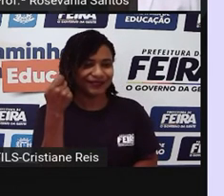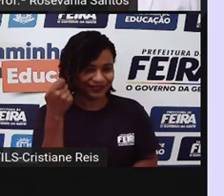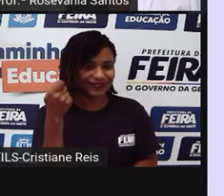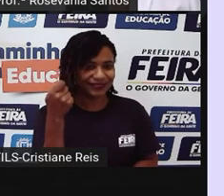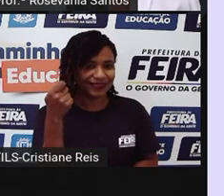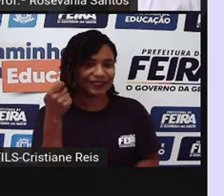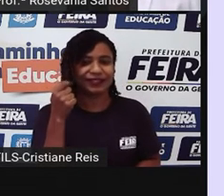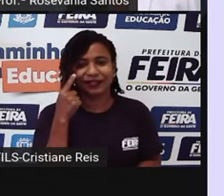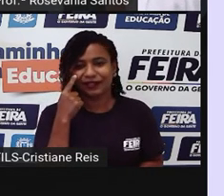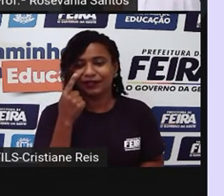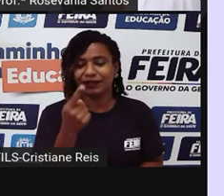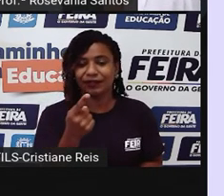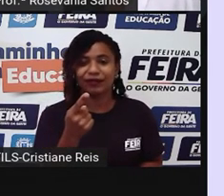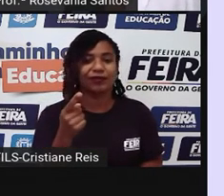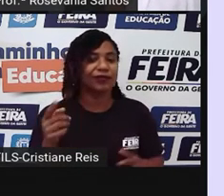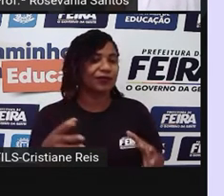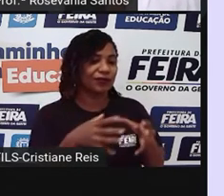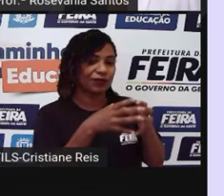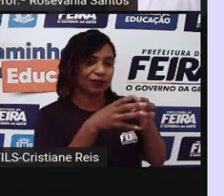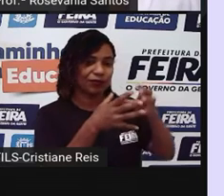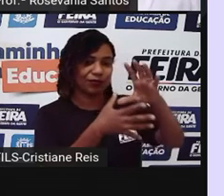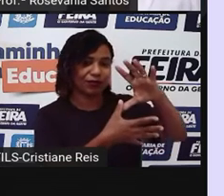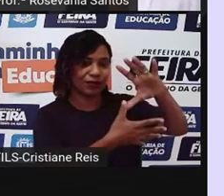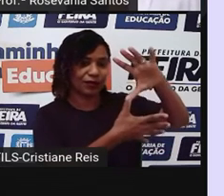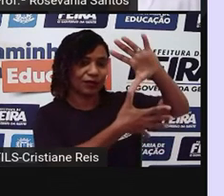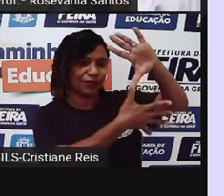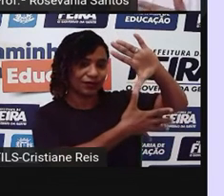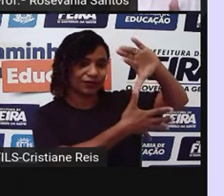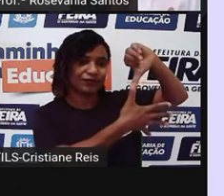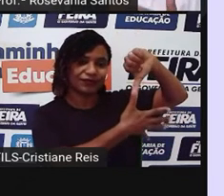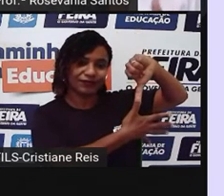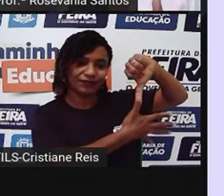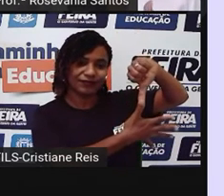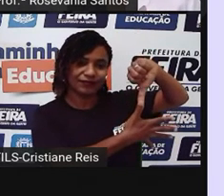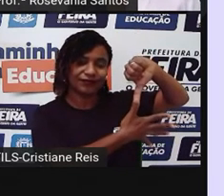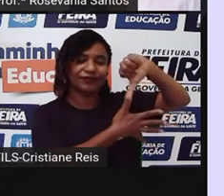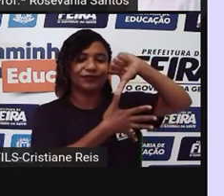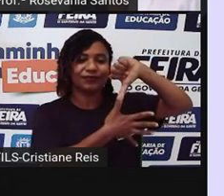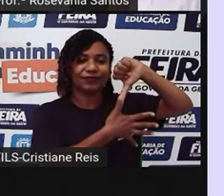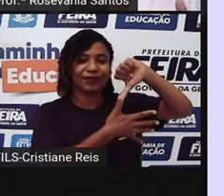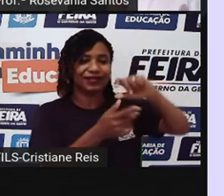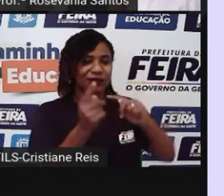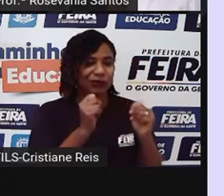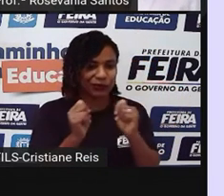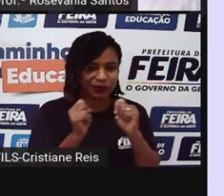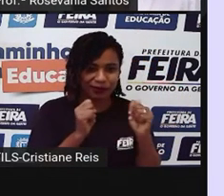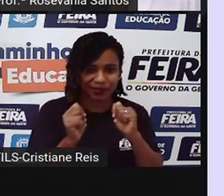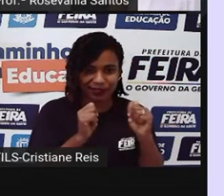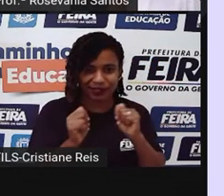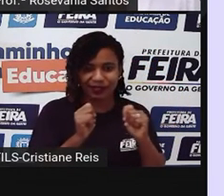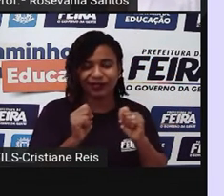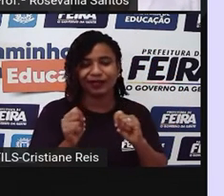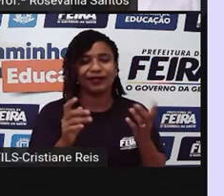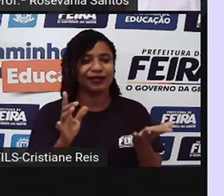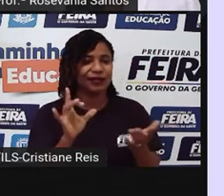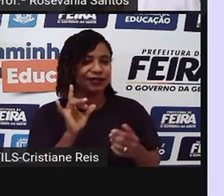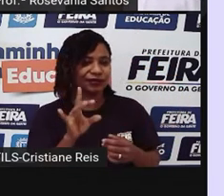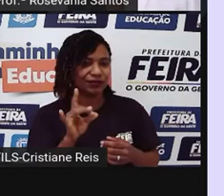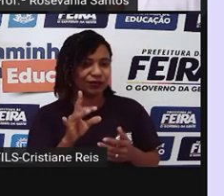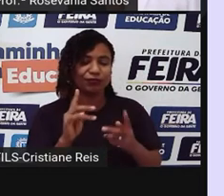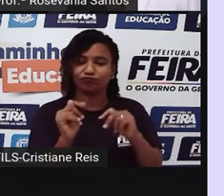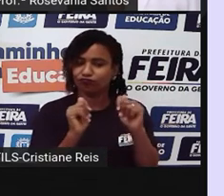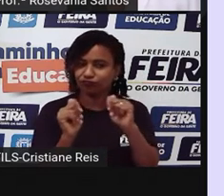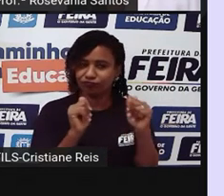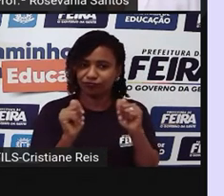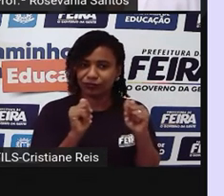que esse bloco, né, do Mercosul, a gente é mais assim de transações econômicas, quebra de algumas barreiras assim